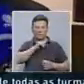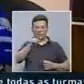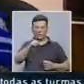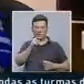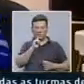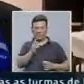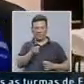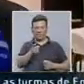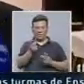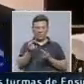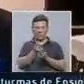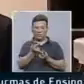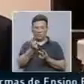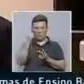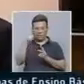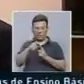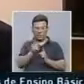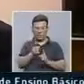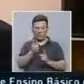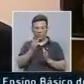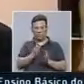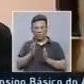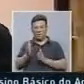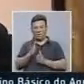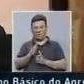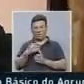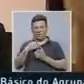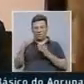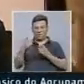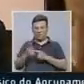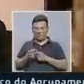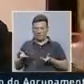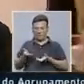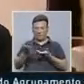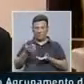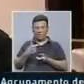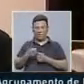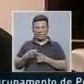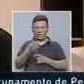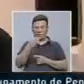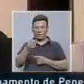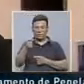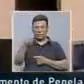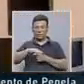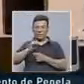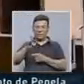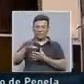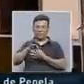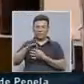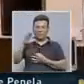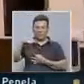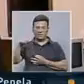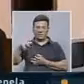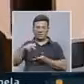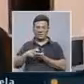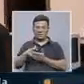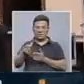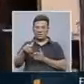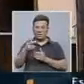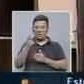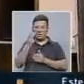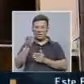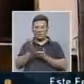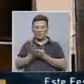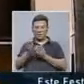Exatamente. São exatamente as duas coisas. Nós queremos, por um lado, fomentar a educação e o interesse dos jovens pela ciência e tecnologia nos escalões mais baixos, os outros que já estão de